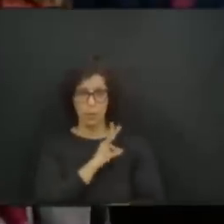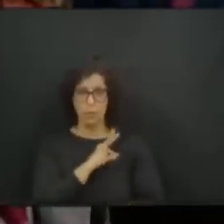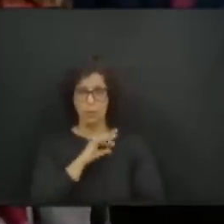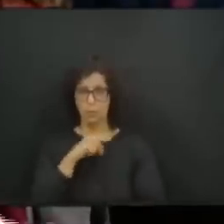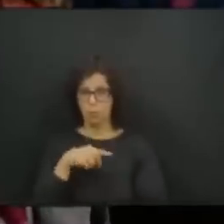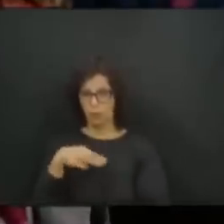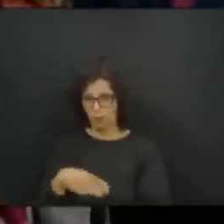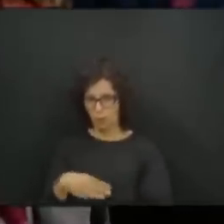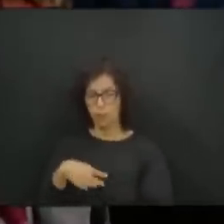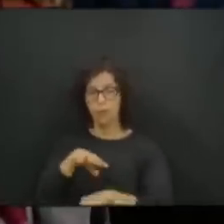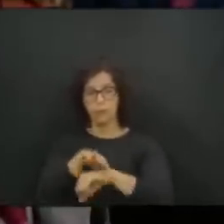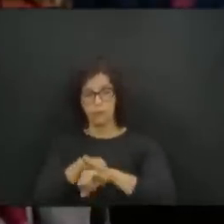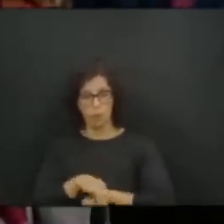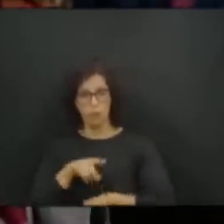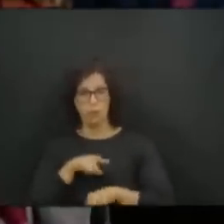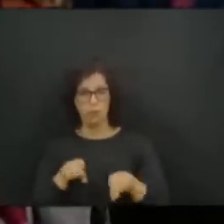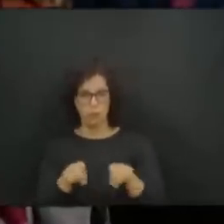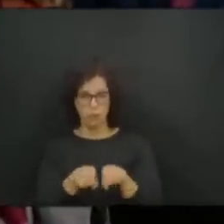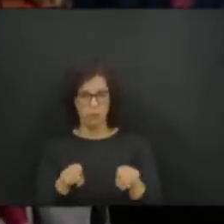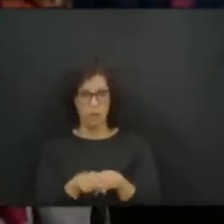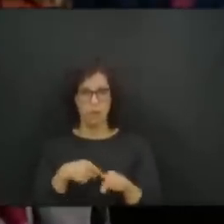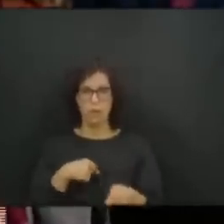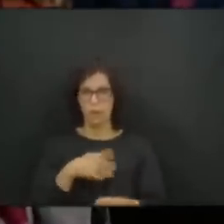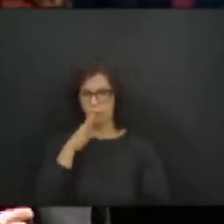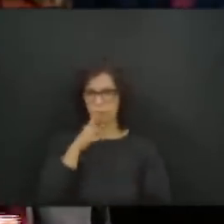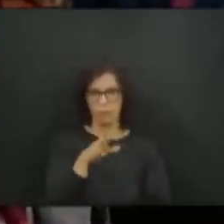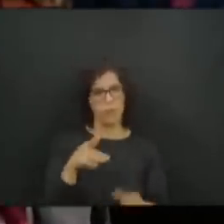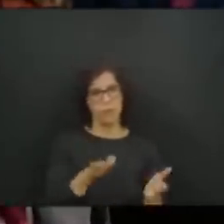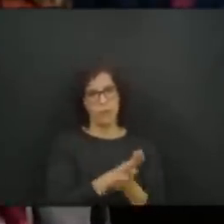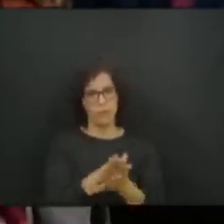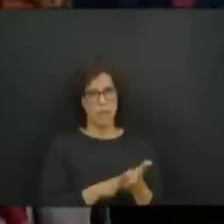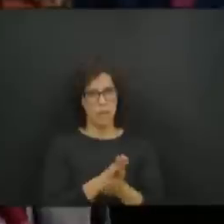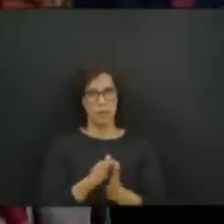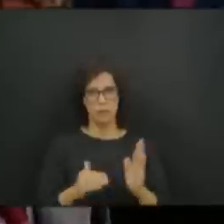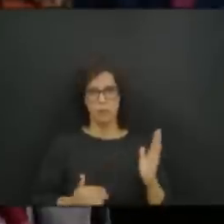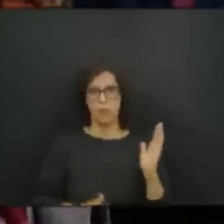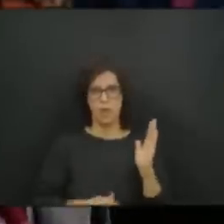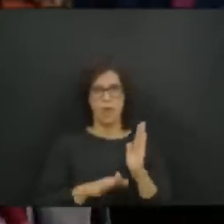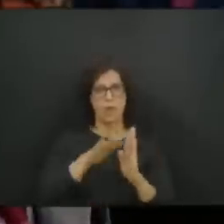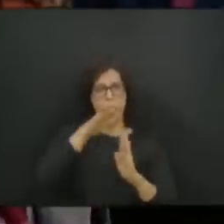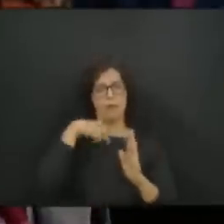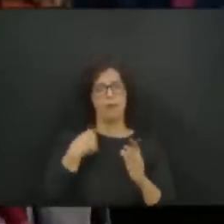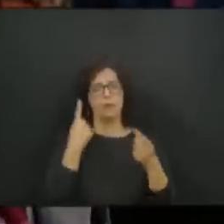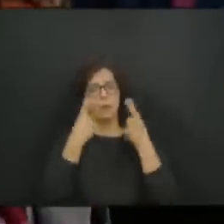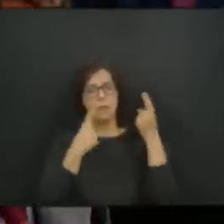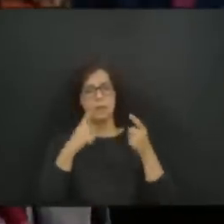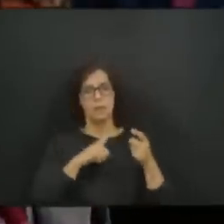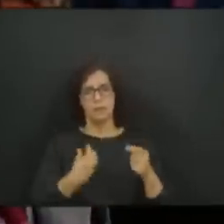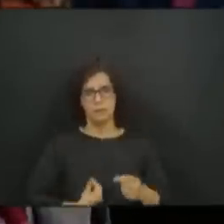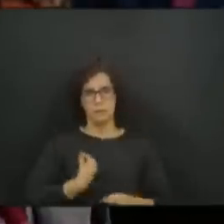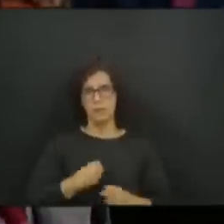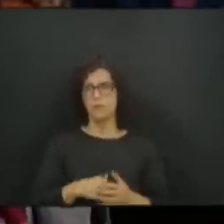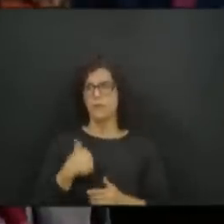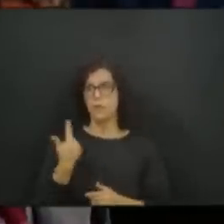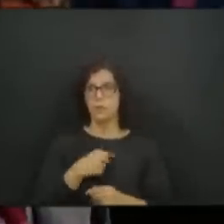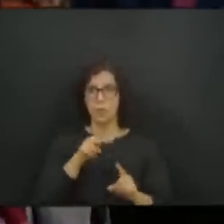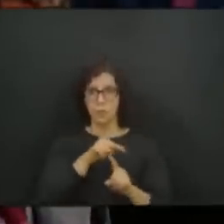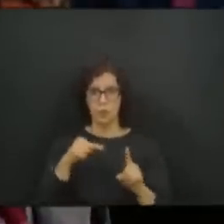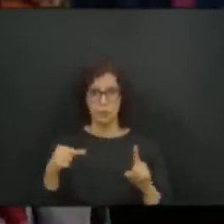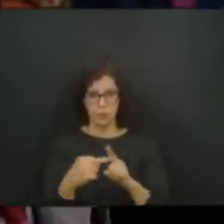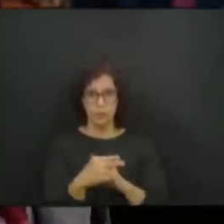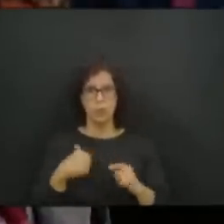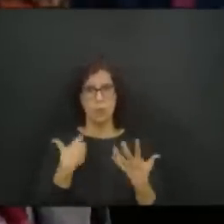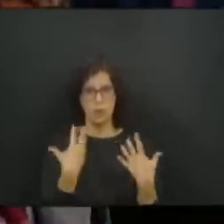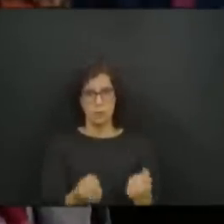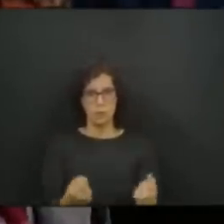Militar preserva isso e não agride essa Iraque que a preocupação está sendo colocado aqui esse é o meu ponto de